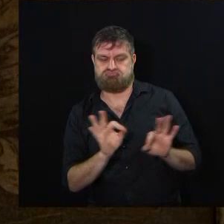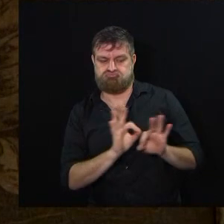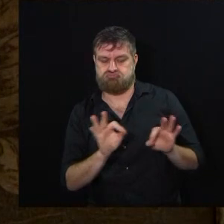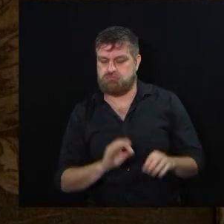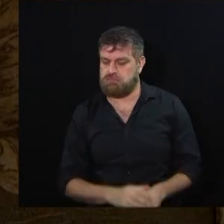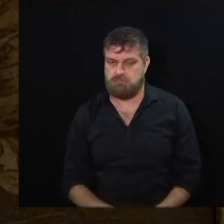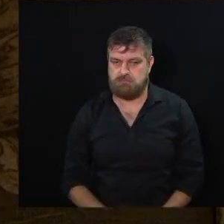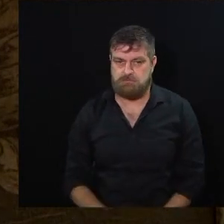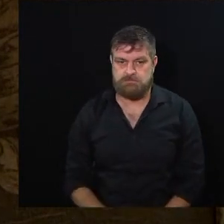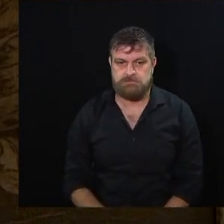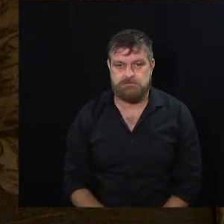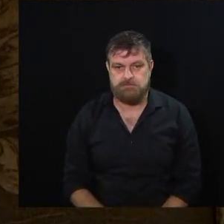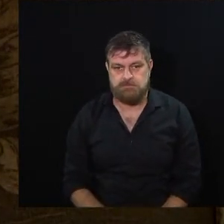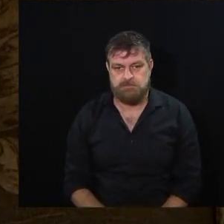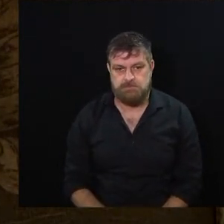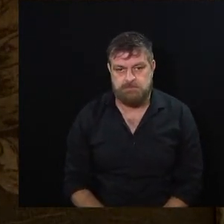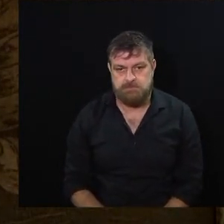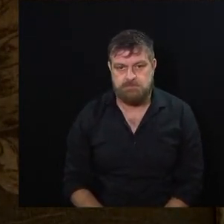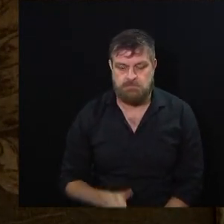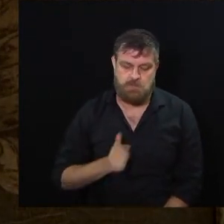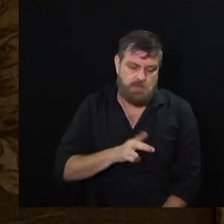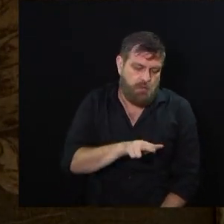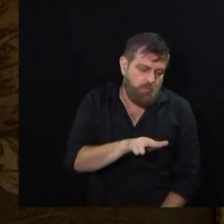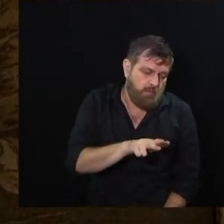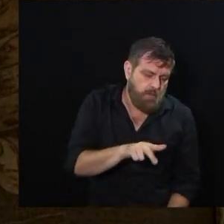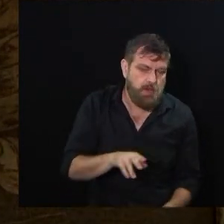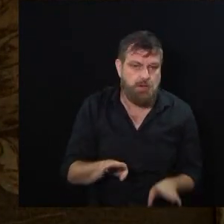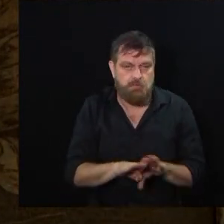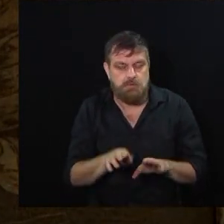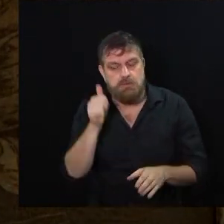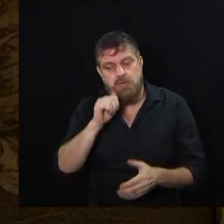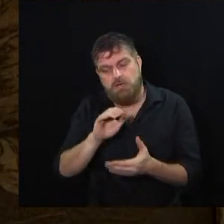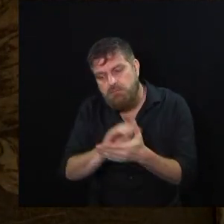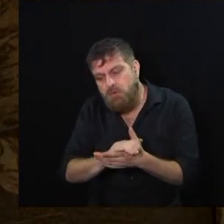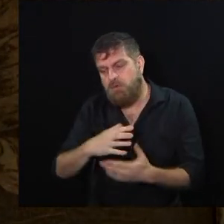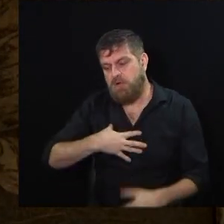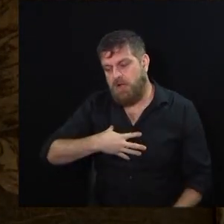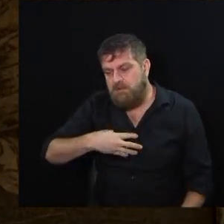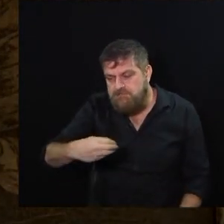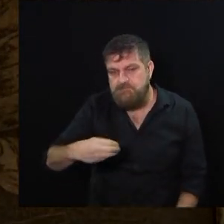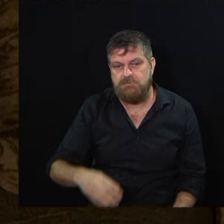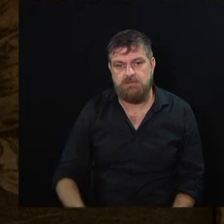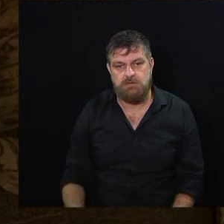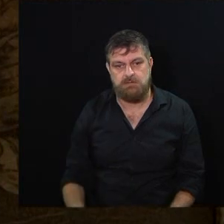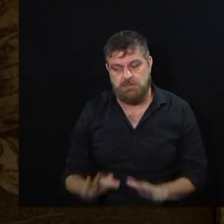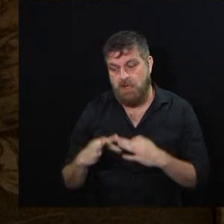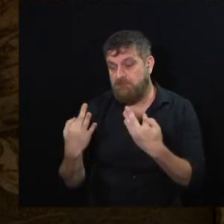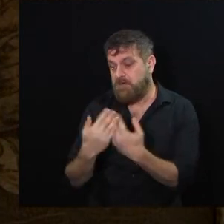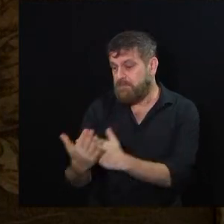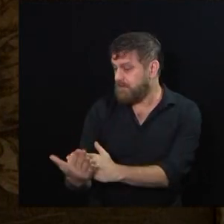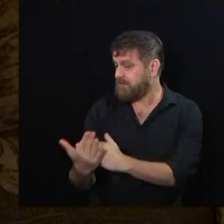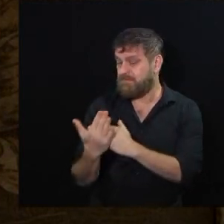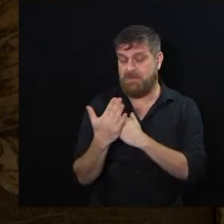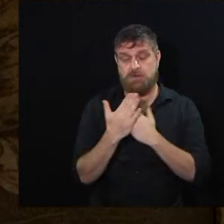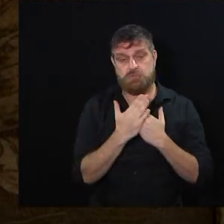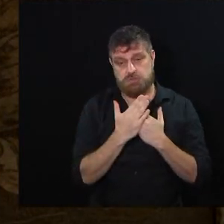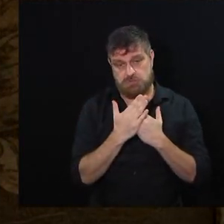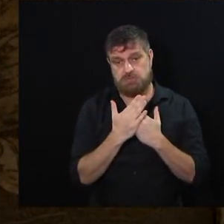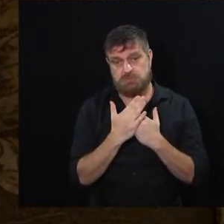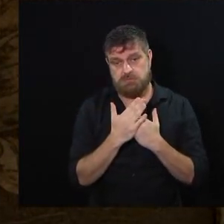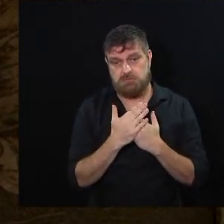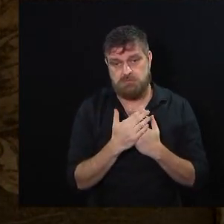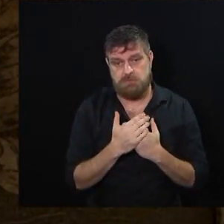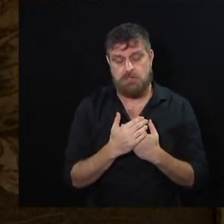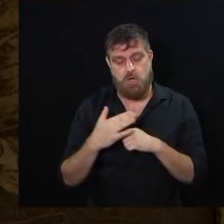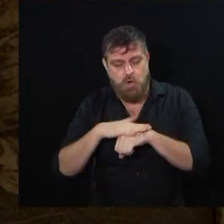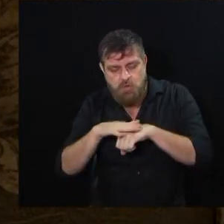Eu tenho irmãos, eu tenho esposa, eu tenho filhos. Ajudou de uma maneira... Falando, conversando comigo,